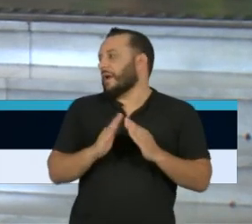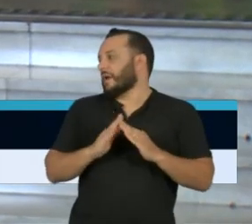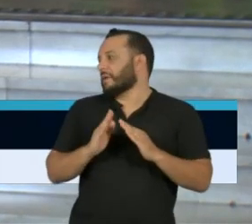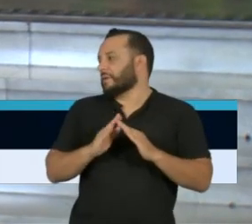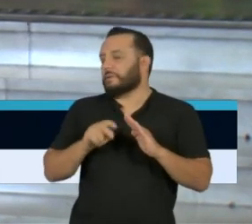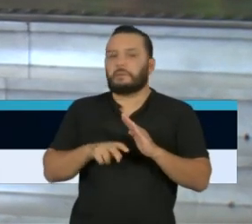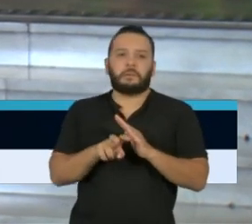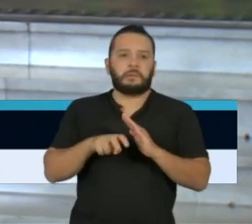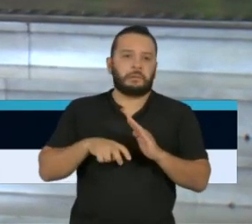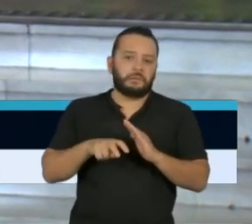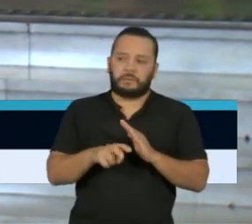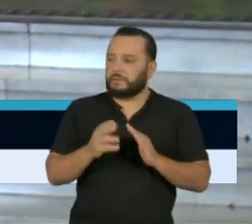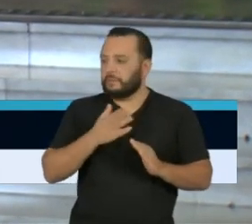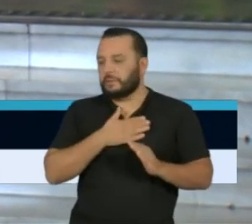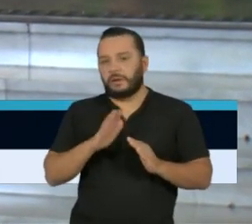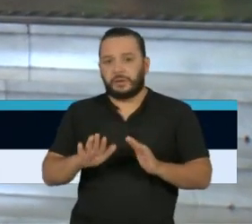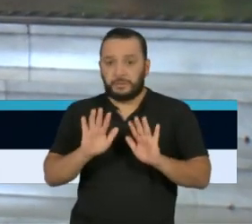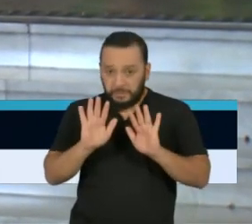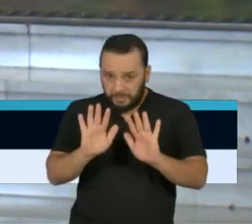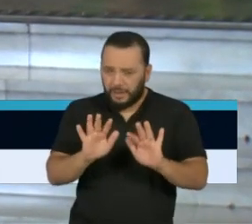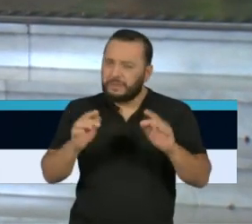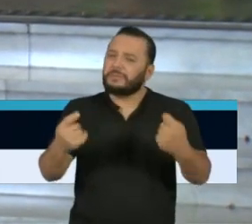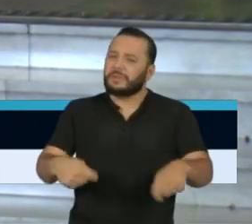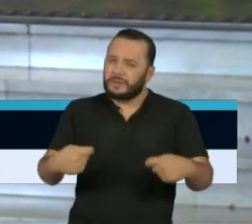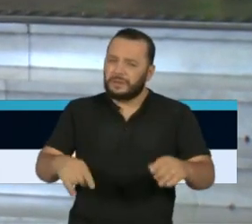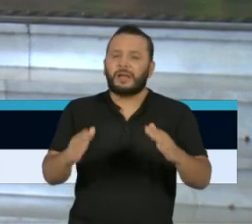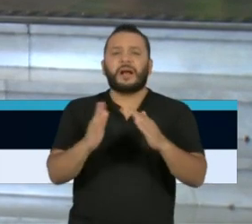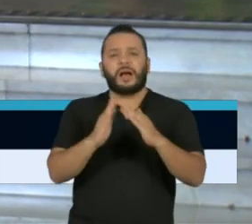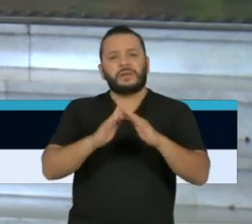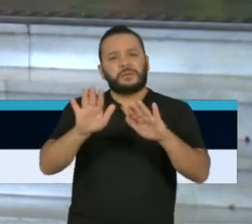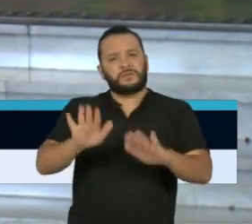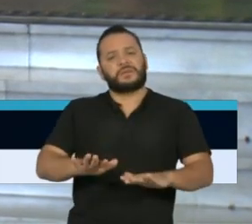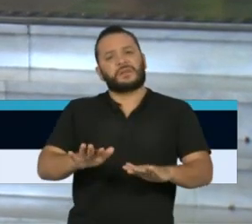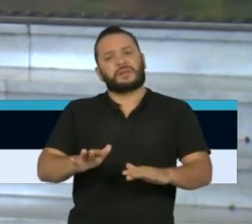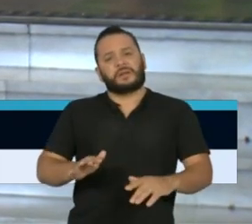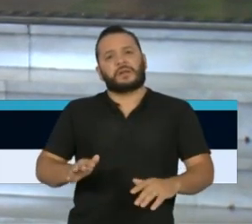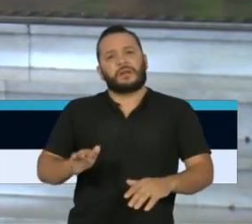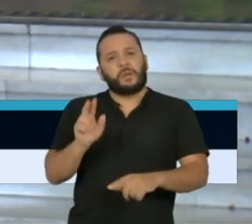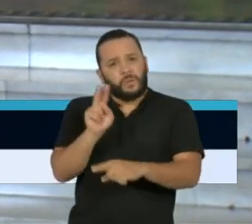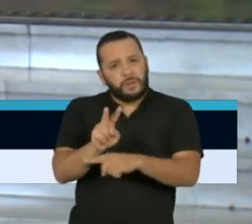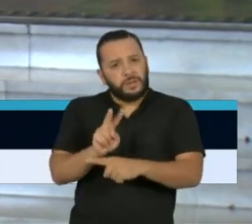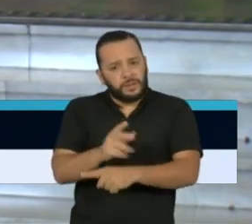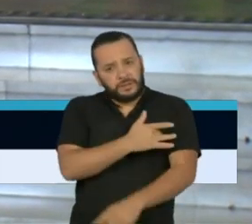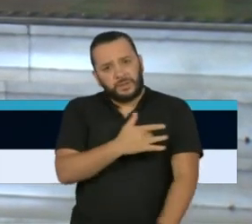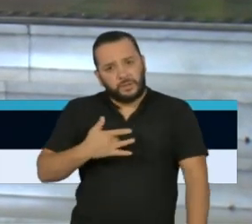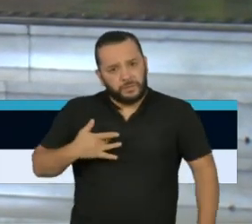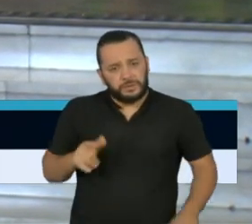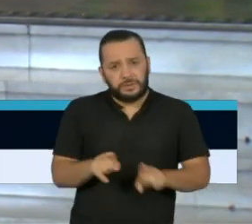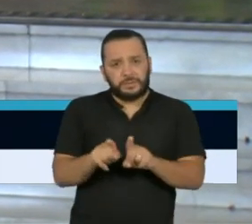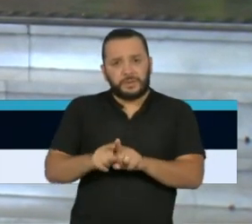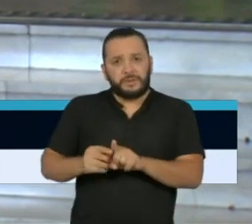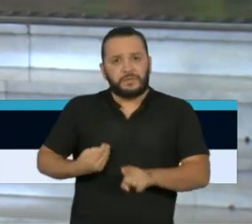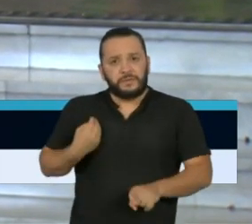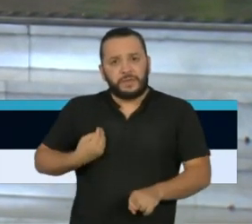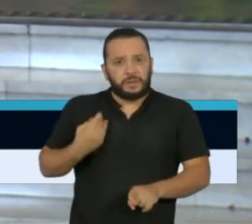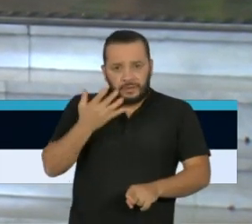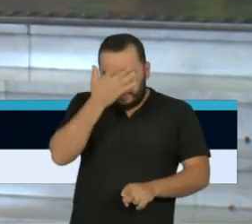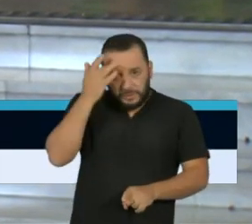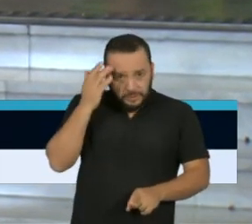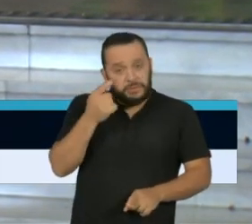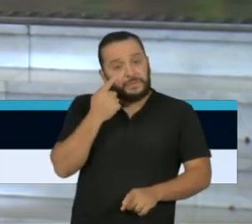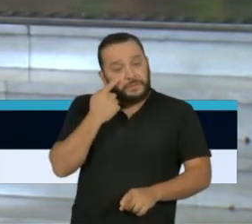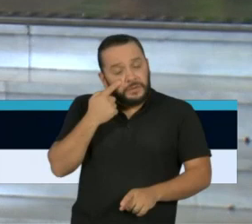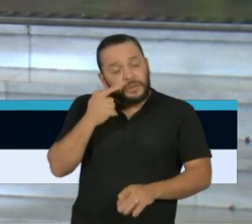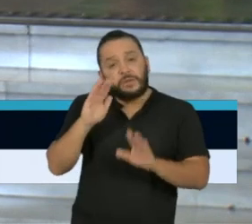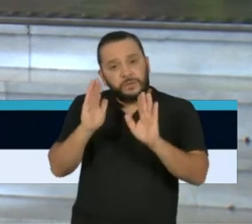de solicitar a quarentena. Ela é necessária para preservar a saúde e a vida das pessoas. Vocês viram os gráficos aqui que